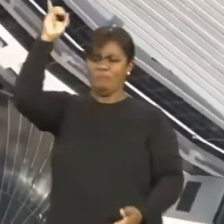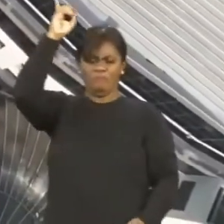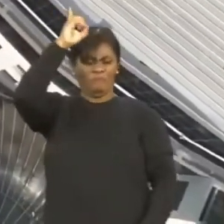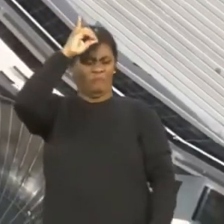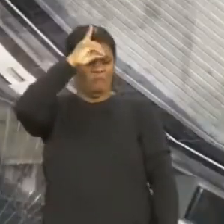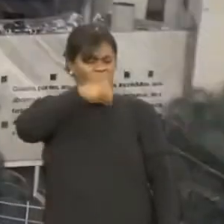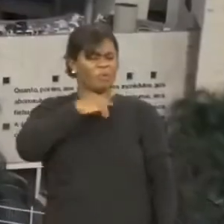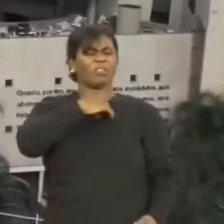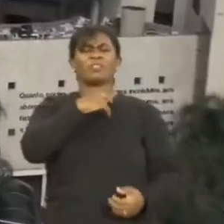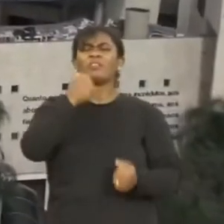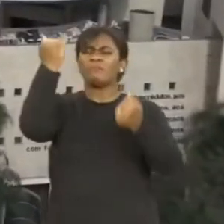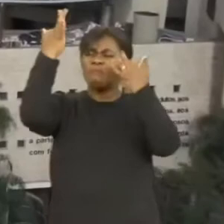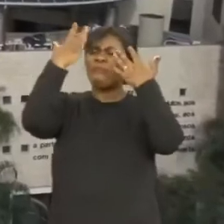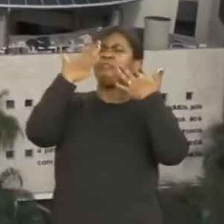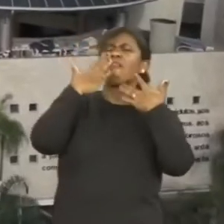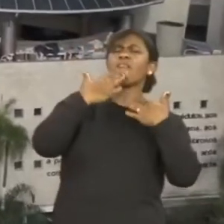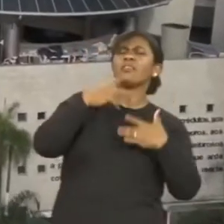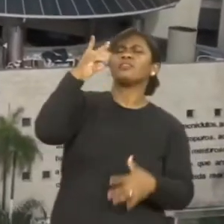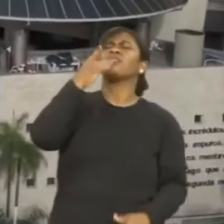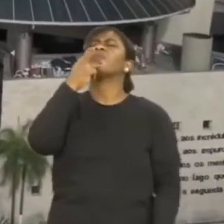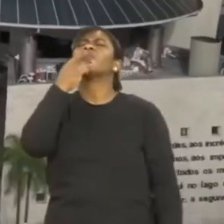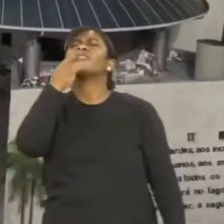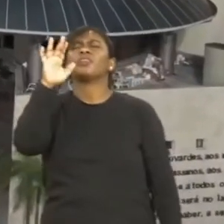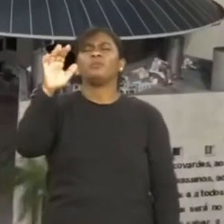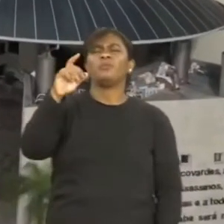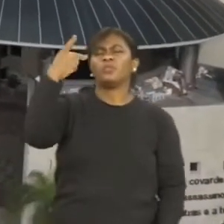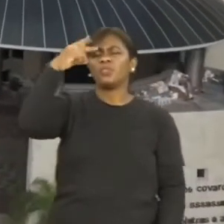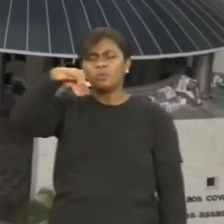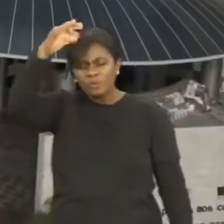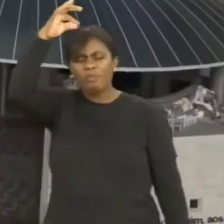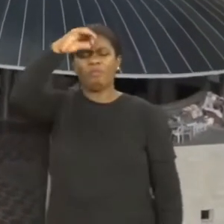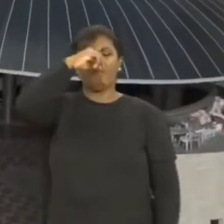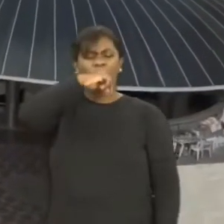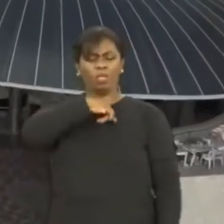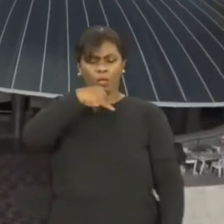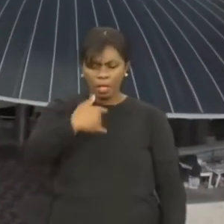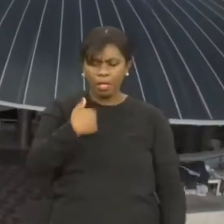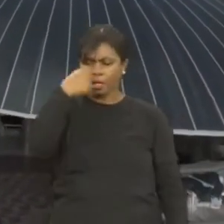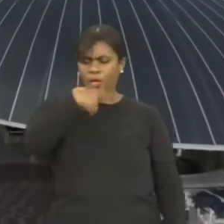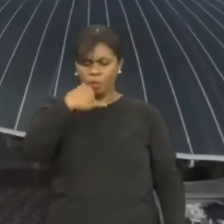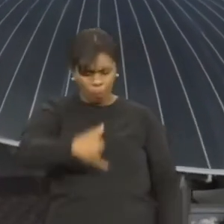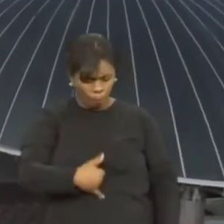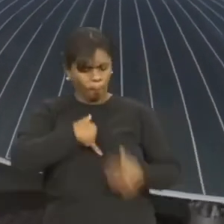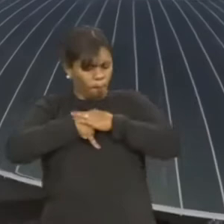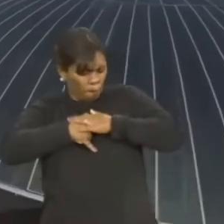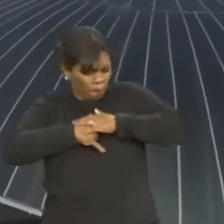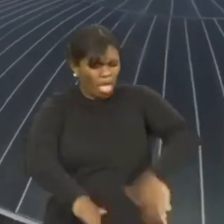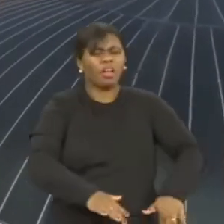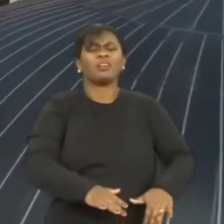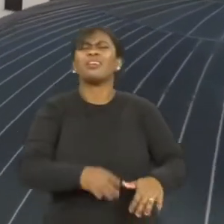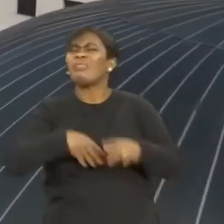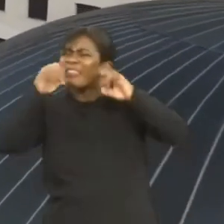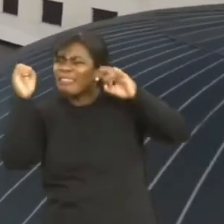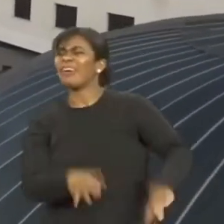enche do teu temor, me enche do teu Espírito. Eu me esvaziei de mim, eu abri mão de